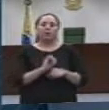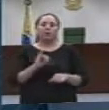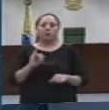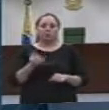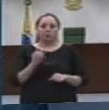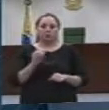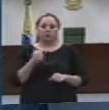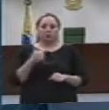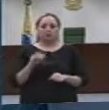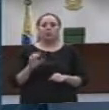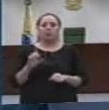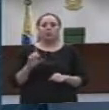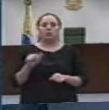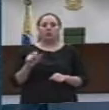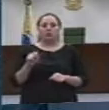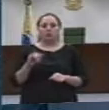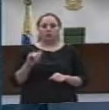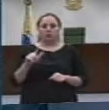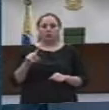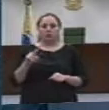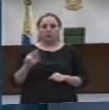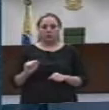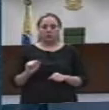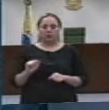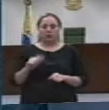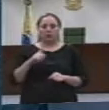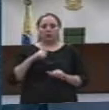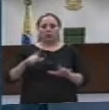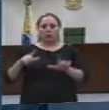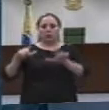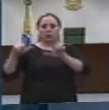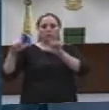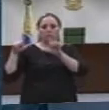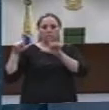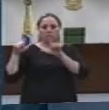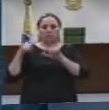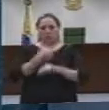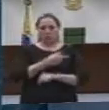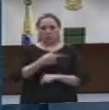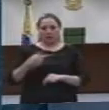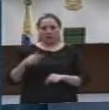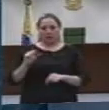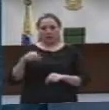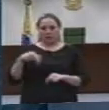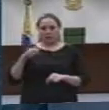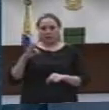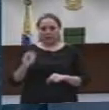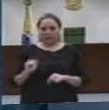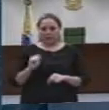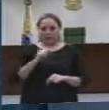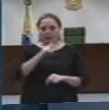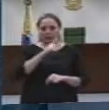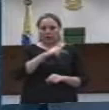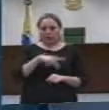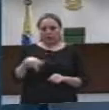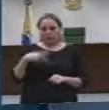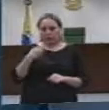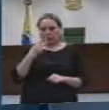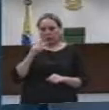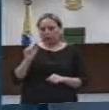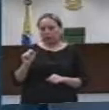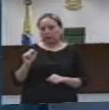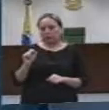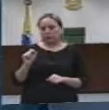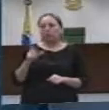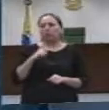Silva em frente a um cartaz comemorativo da semana santa o que disse a professora Tá gravado